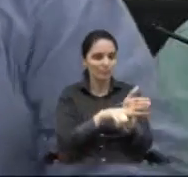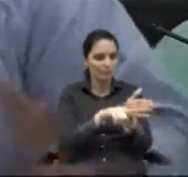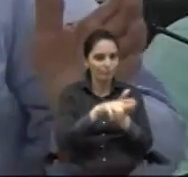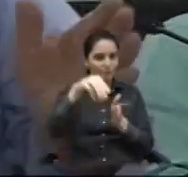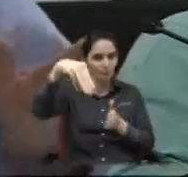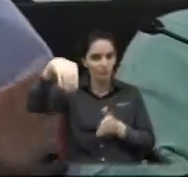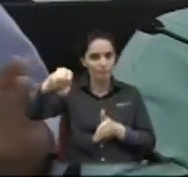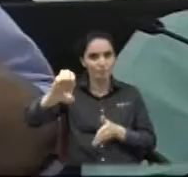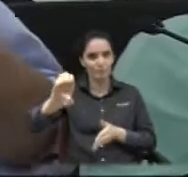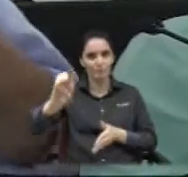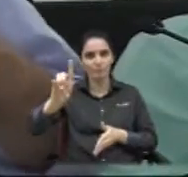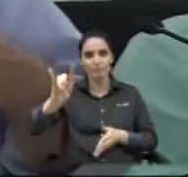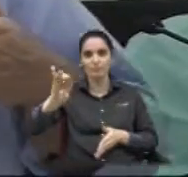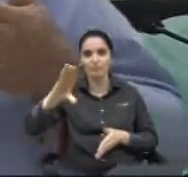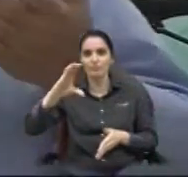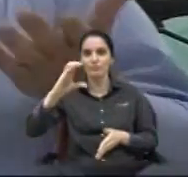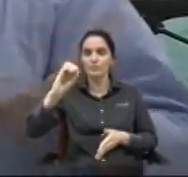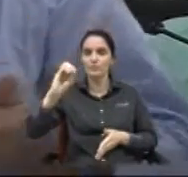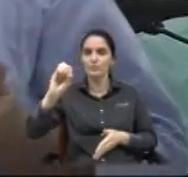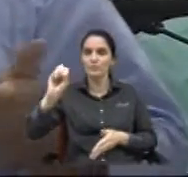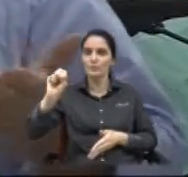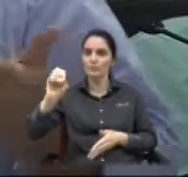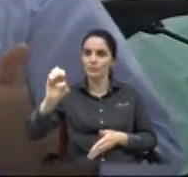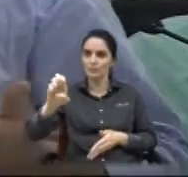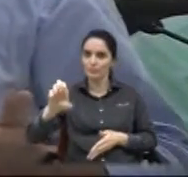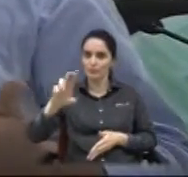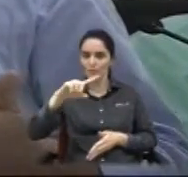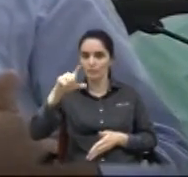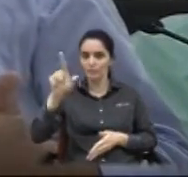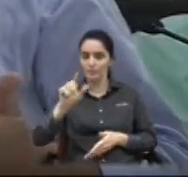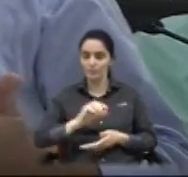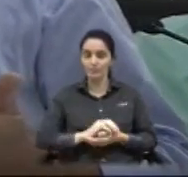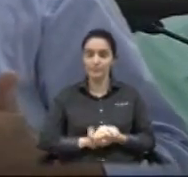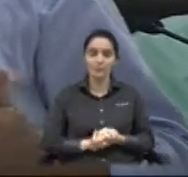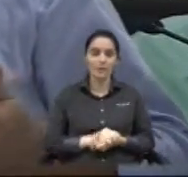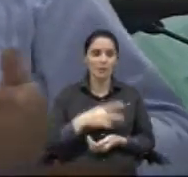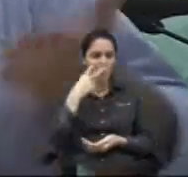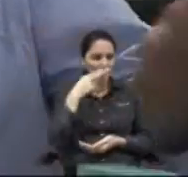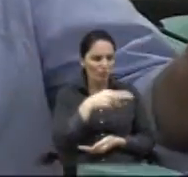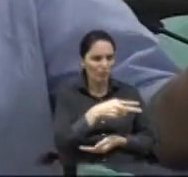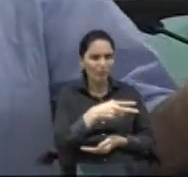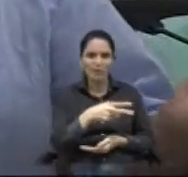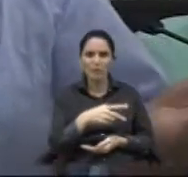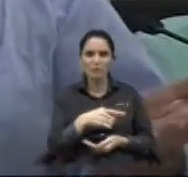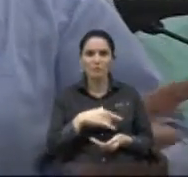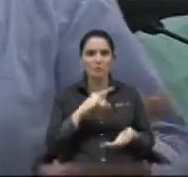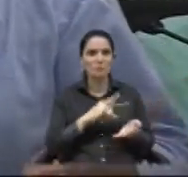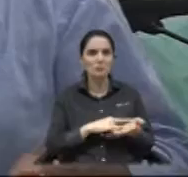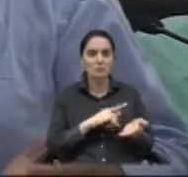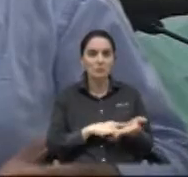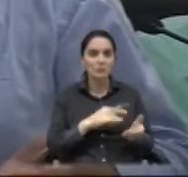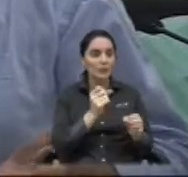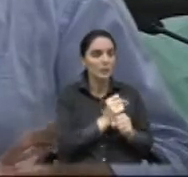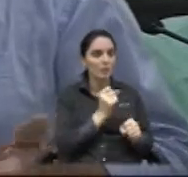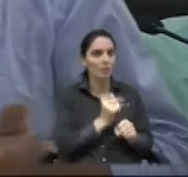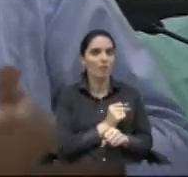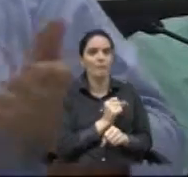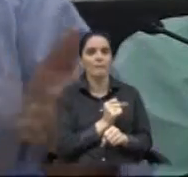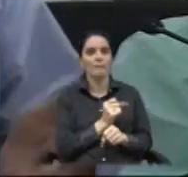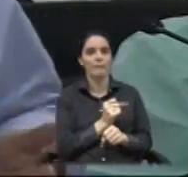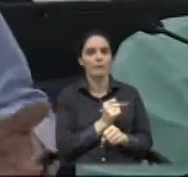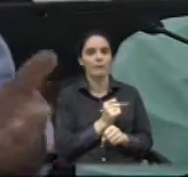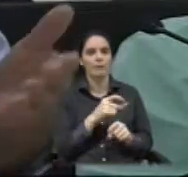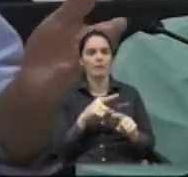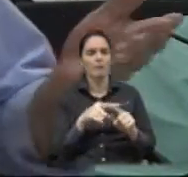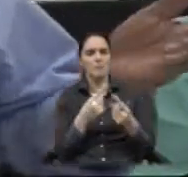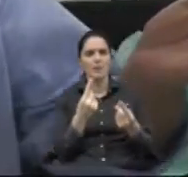Eram obras que a gente vinha os documentos, a documentação, que obras tinham sido feitas. Mas como que